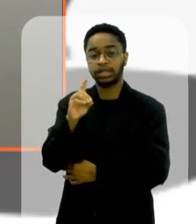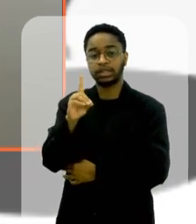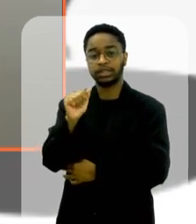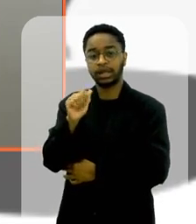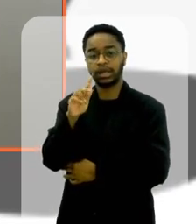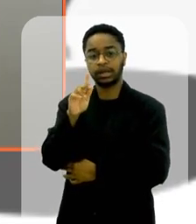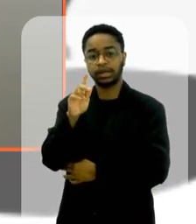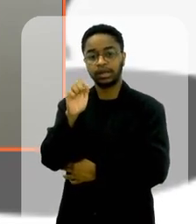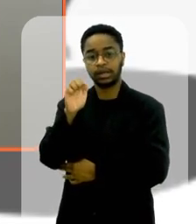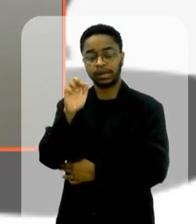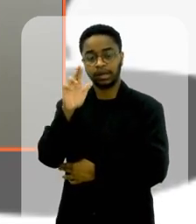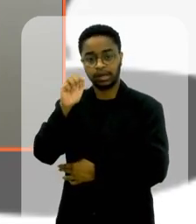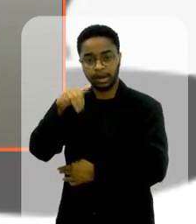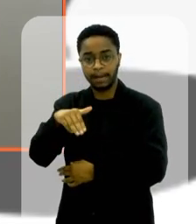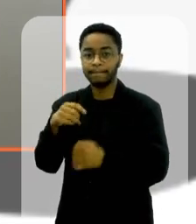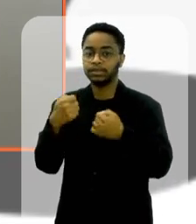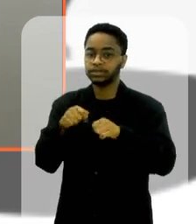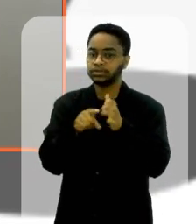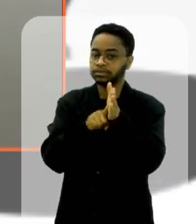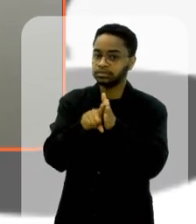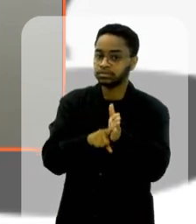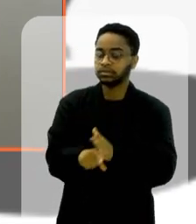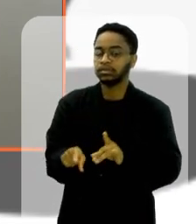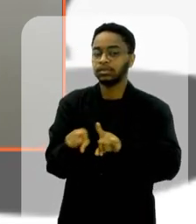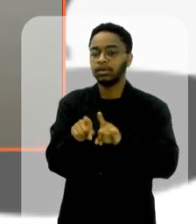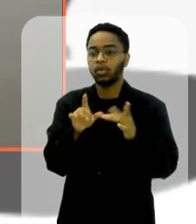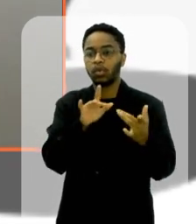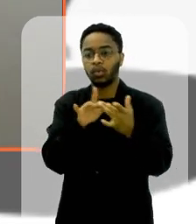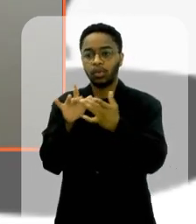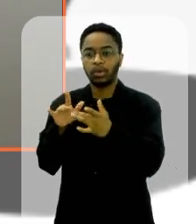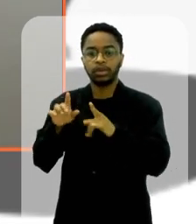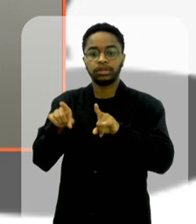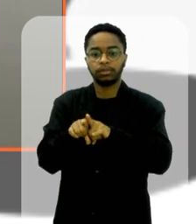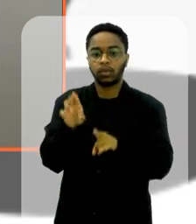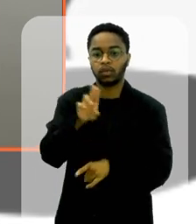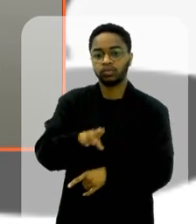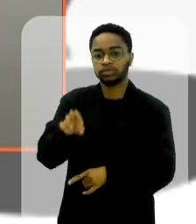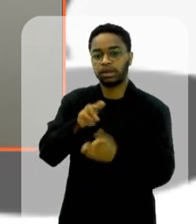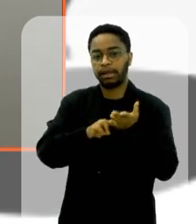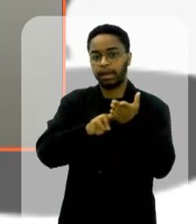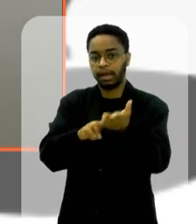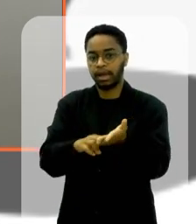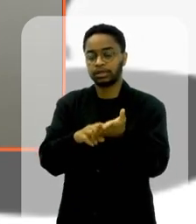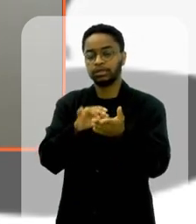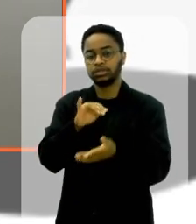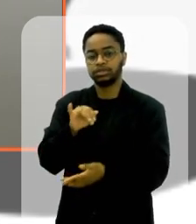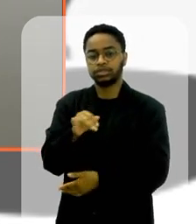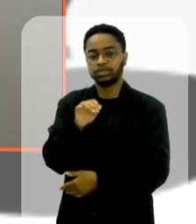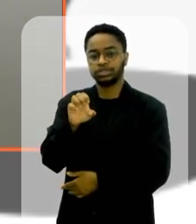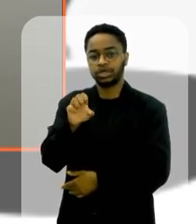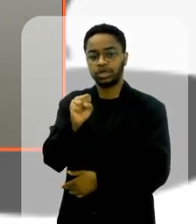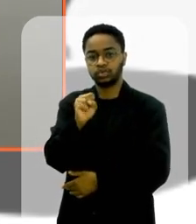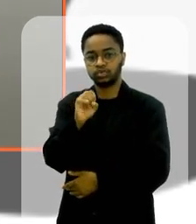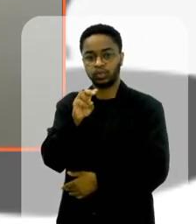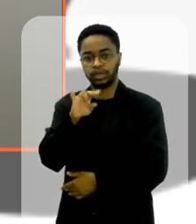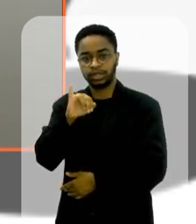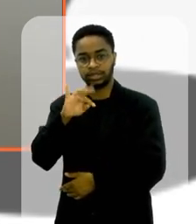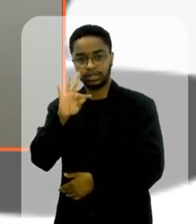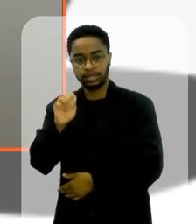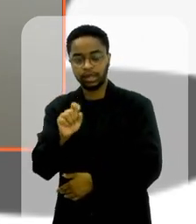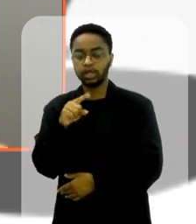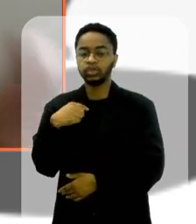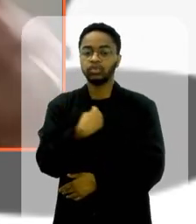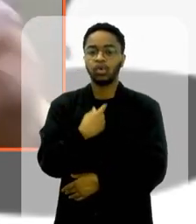Grã. Procurem pesquisar aí, tenham acesso, e com base nessa carta desse jesuíta, Luiz da Grã, a